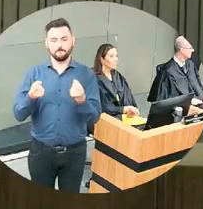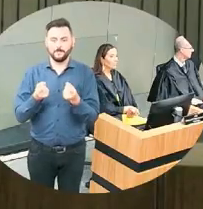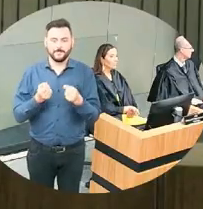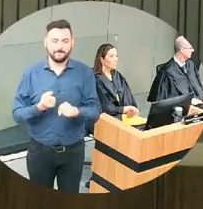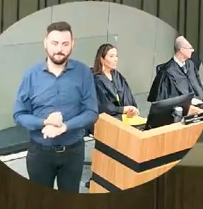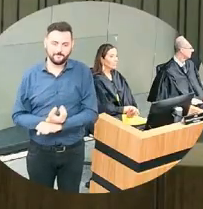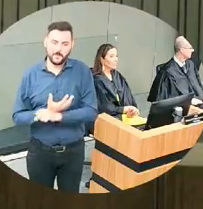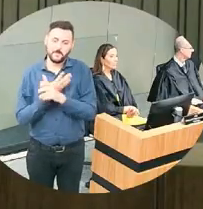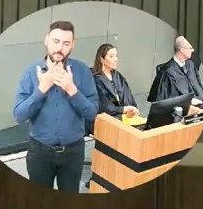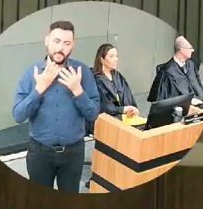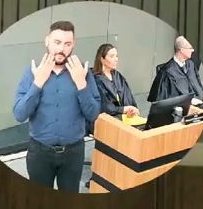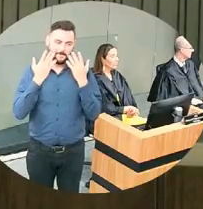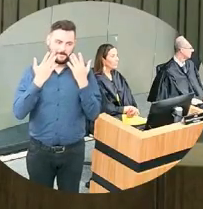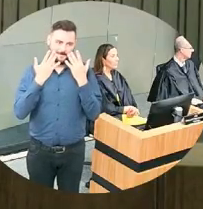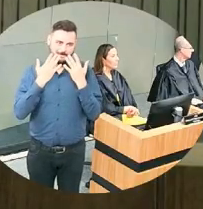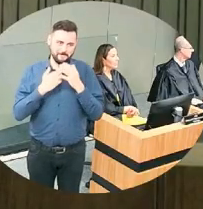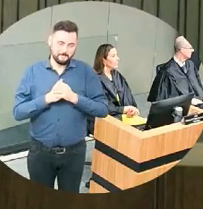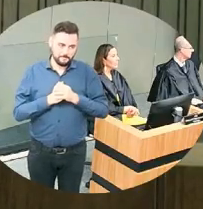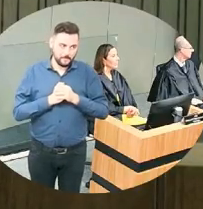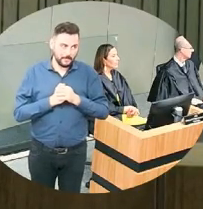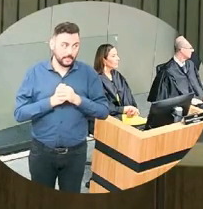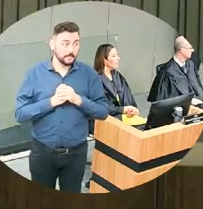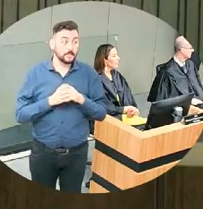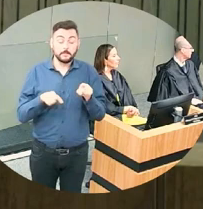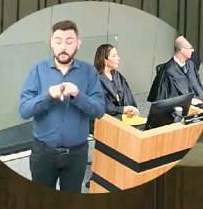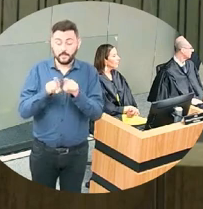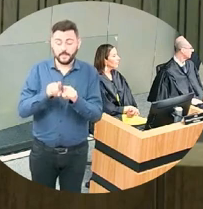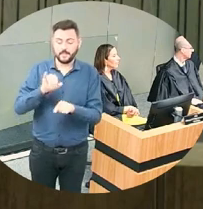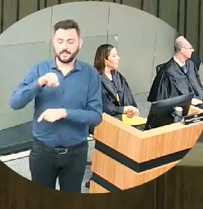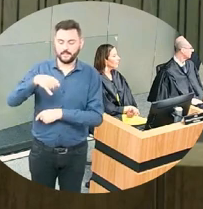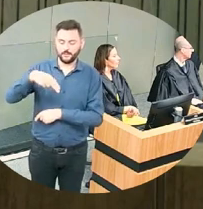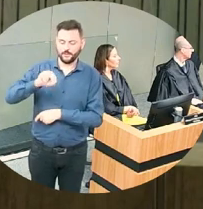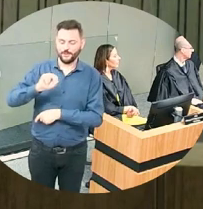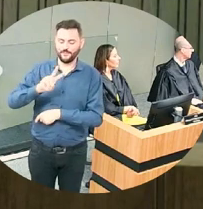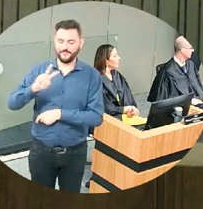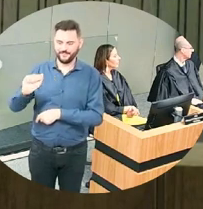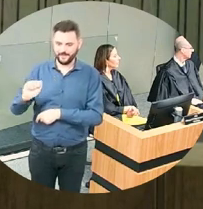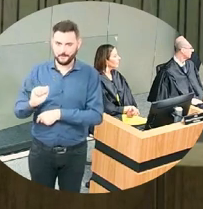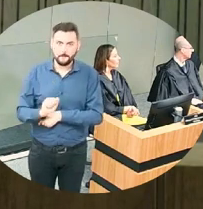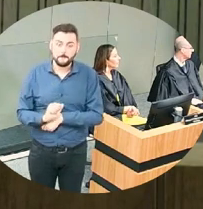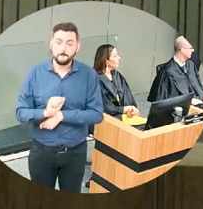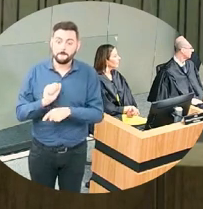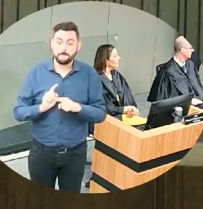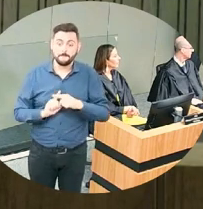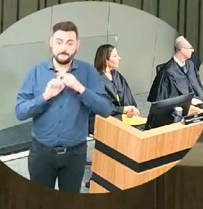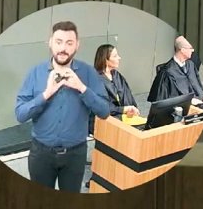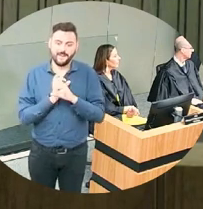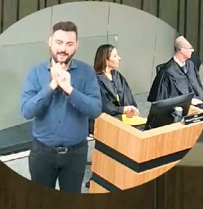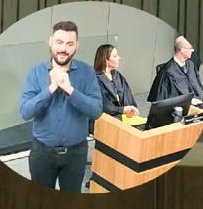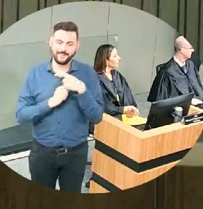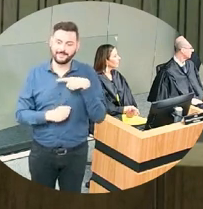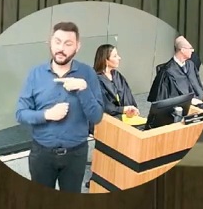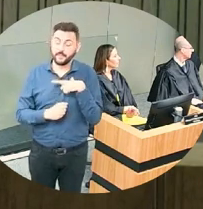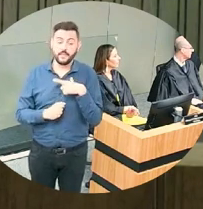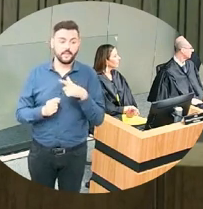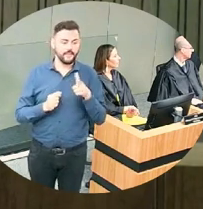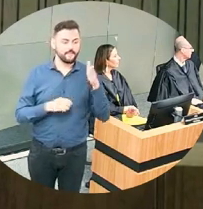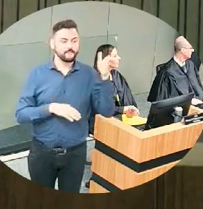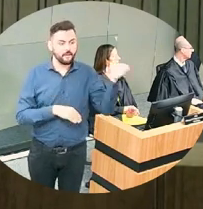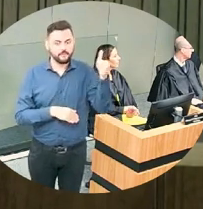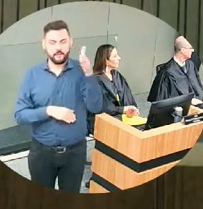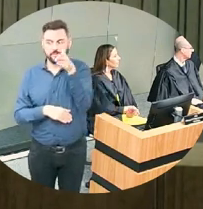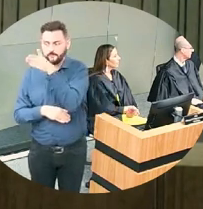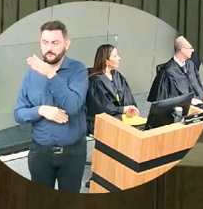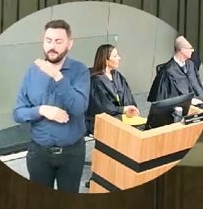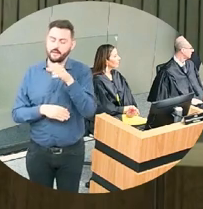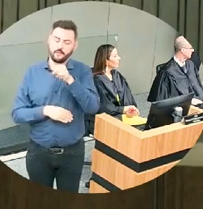circuito inova no campo da Inovação ainda o inova mais que em 231 Dias realizou mais de 20 atividades